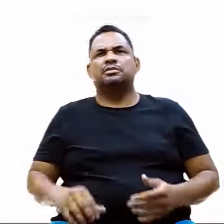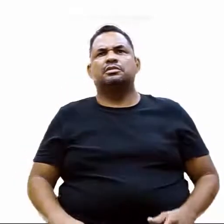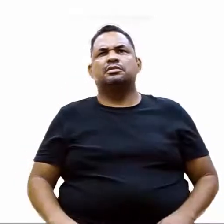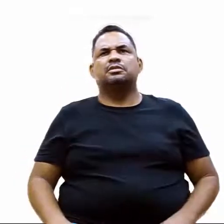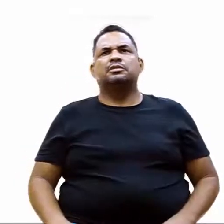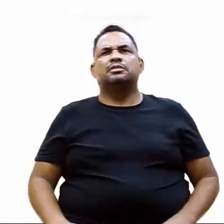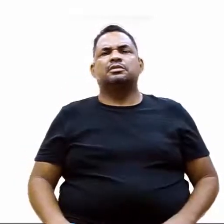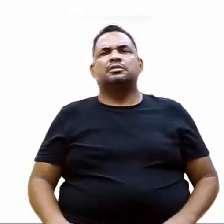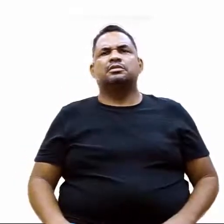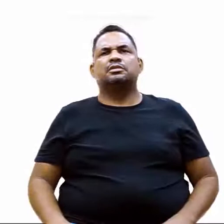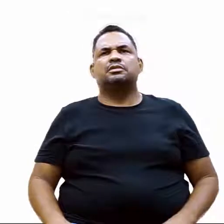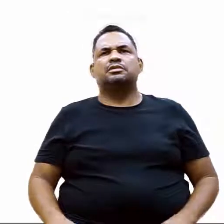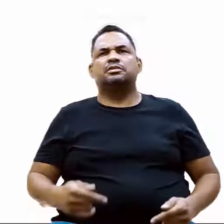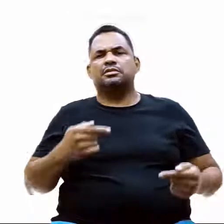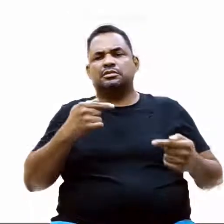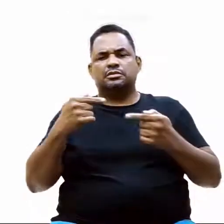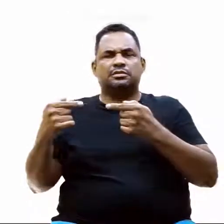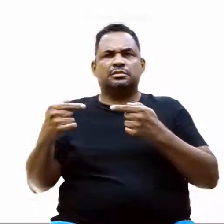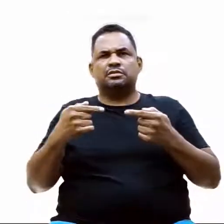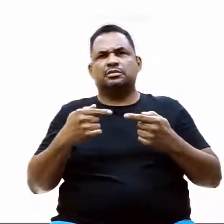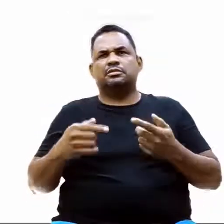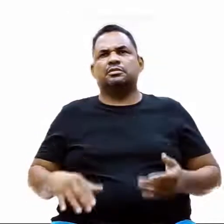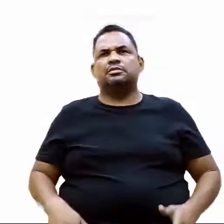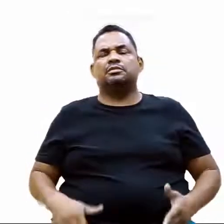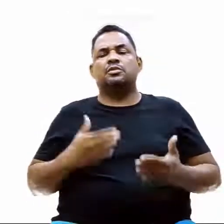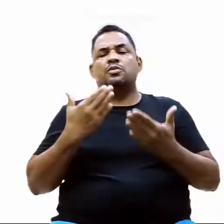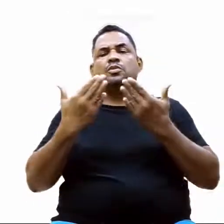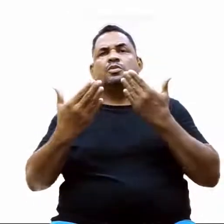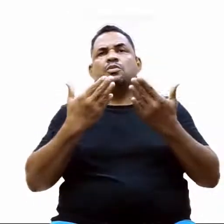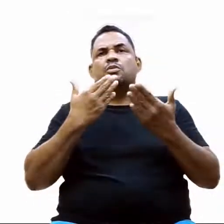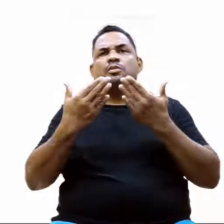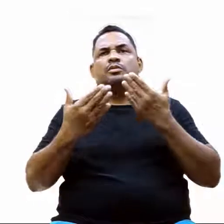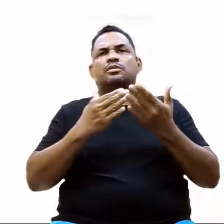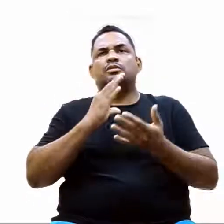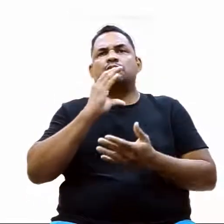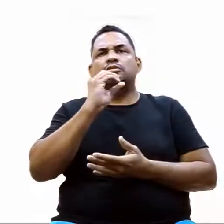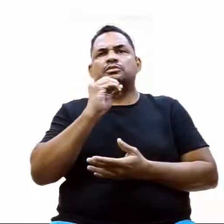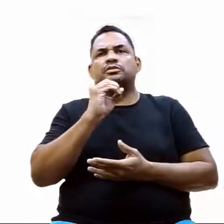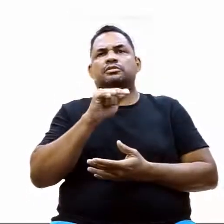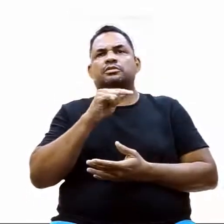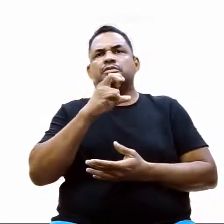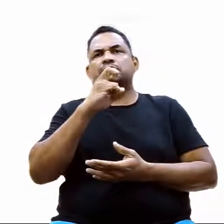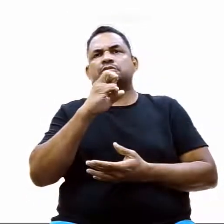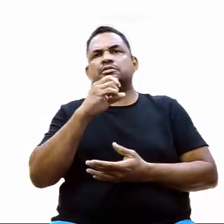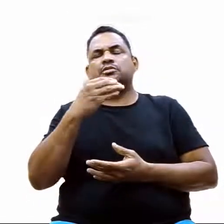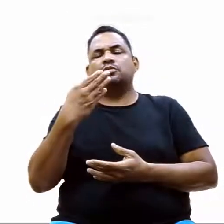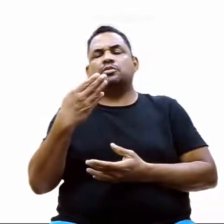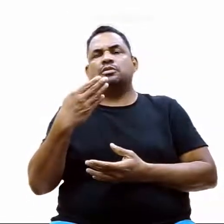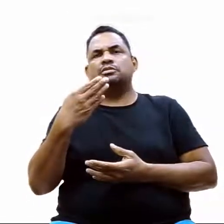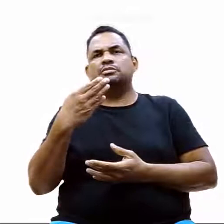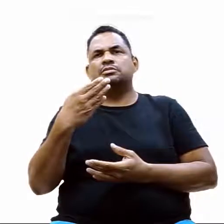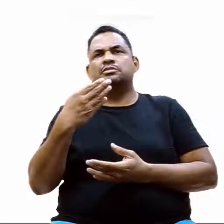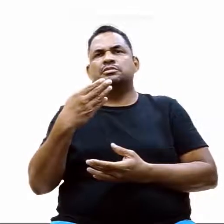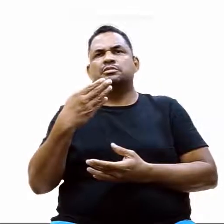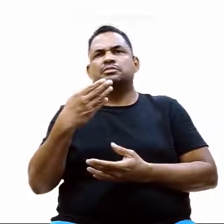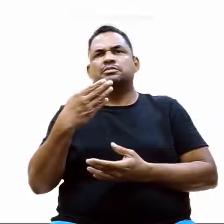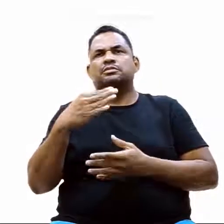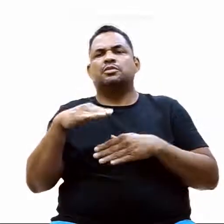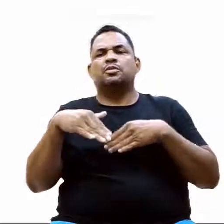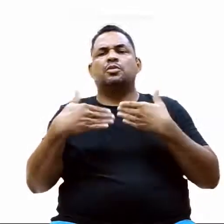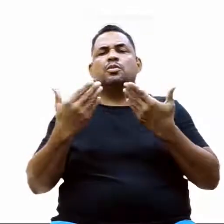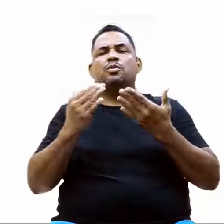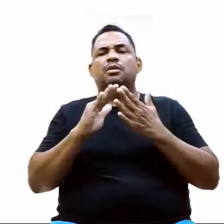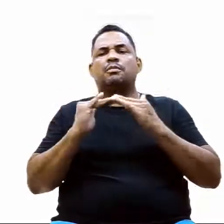Você relacionando, digamos que você comparou 0,5 com 4. Que proporção é